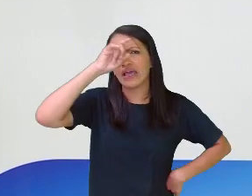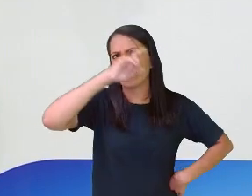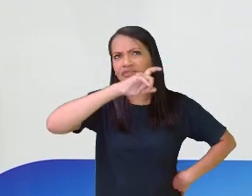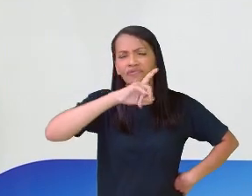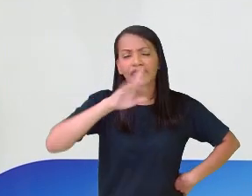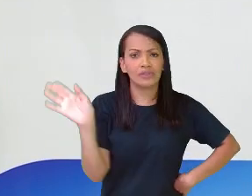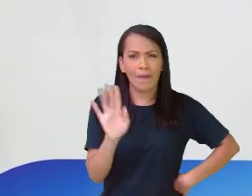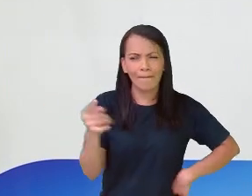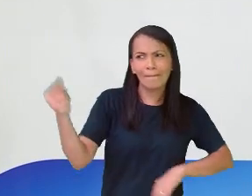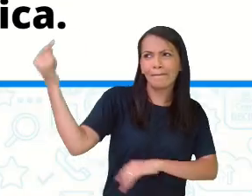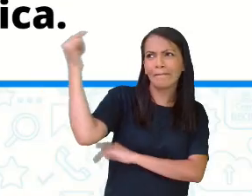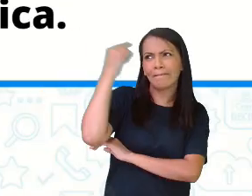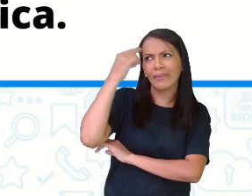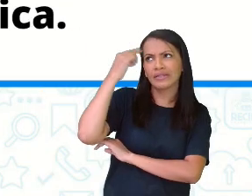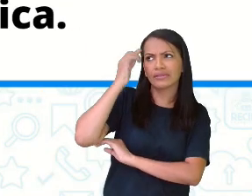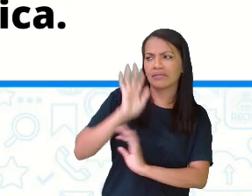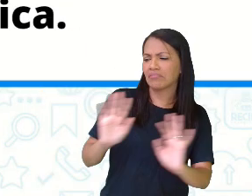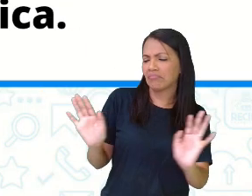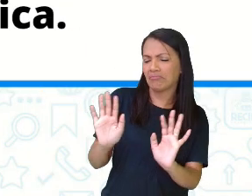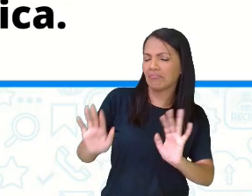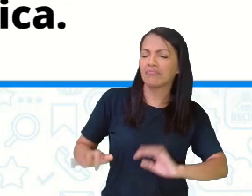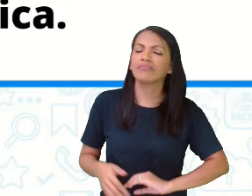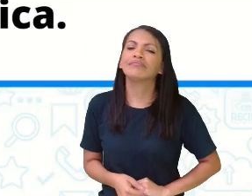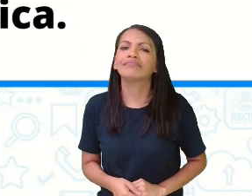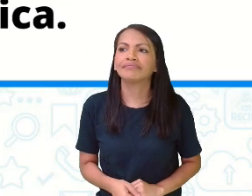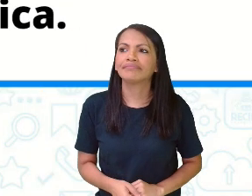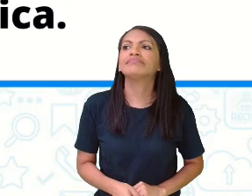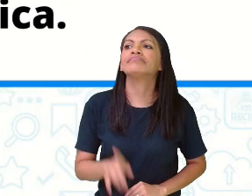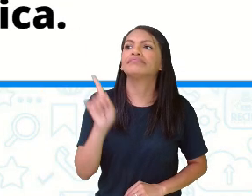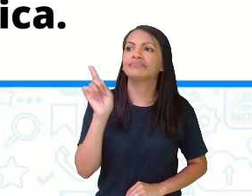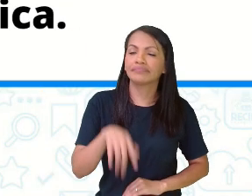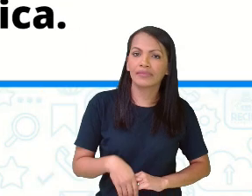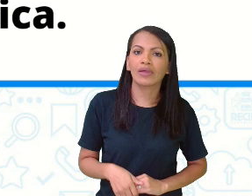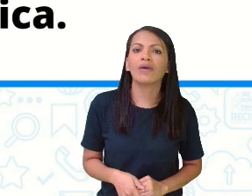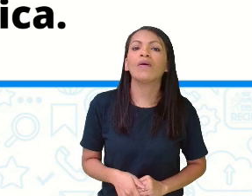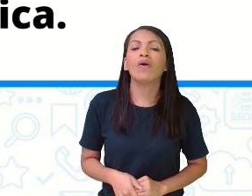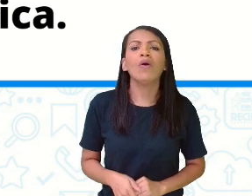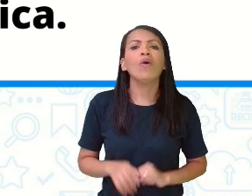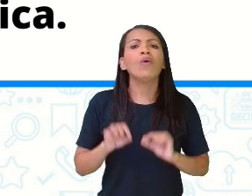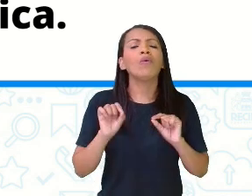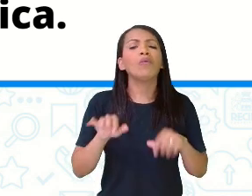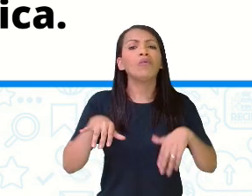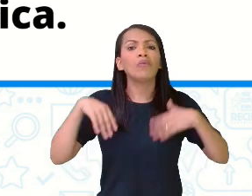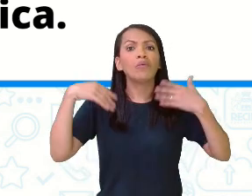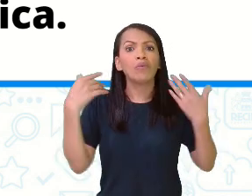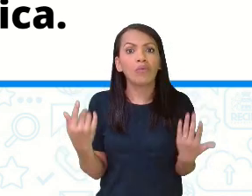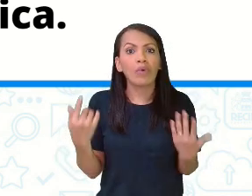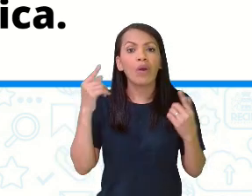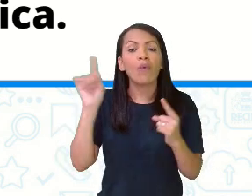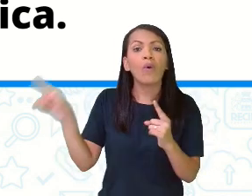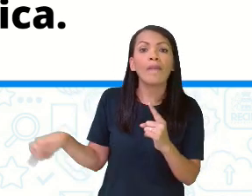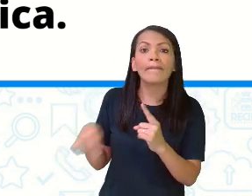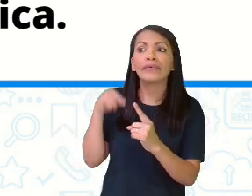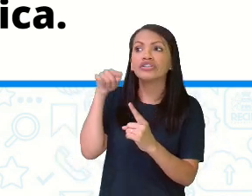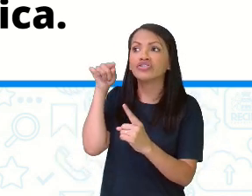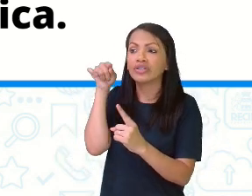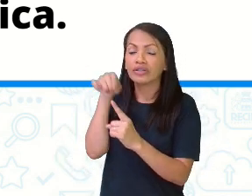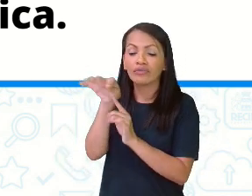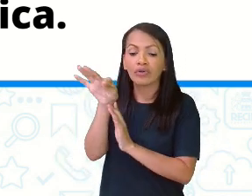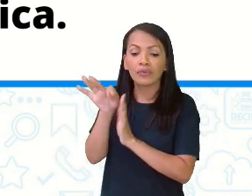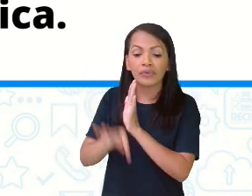pensando demais. A pergunta é essa, a finalidade do texto de divulgação científica é, letra